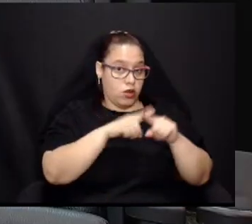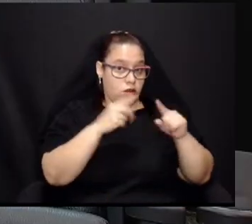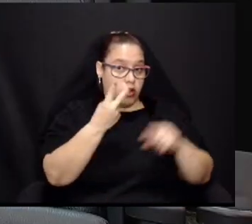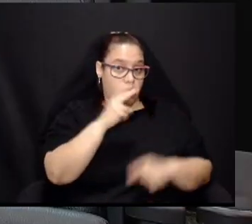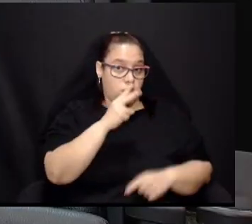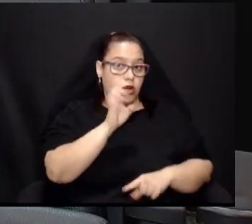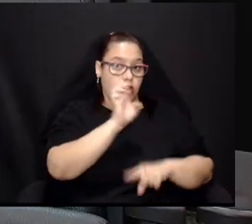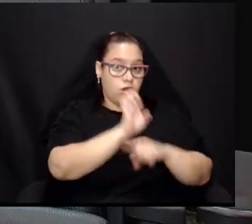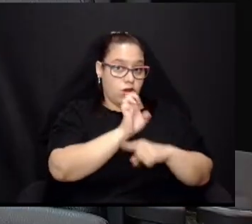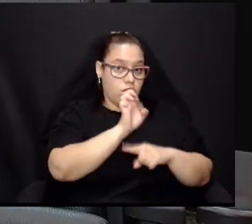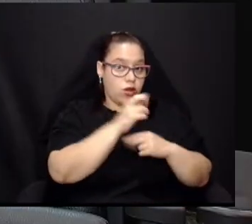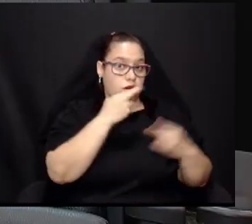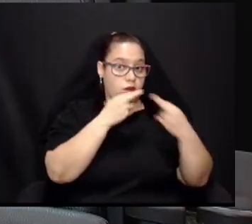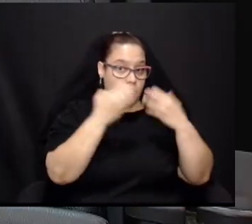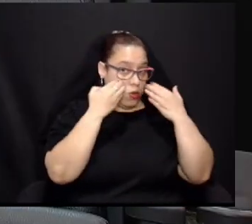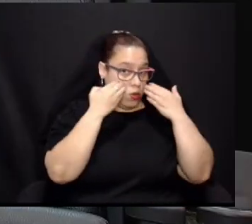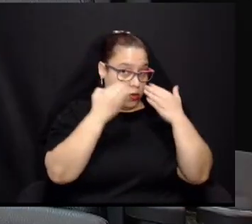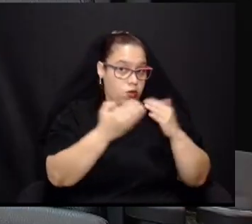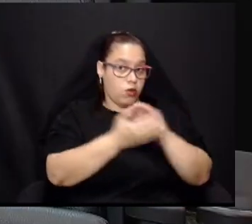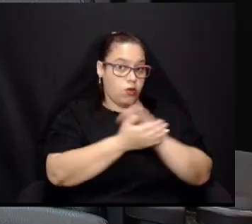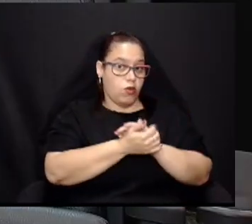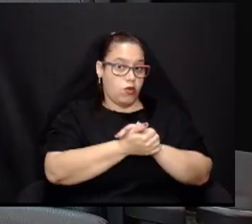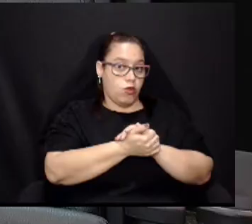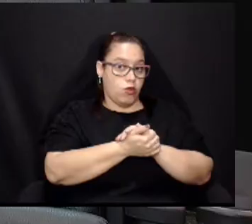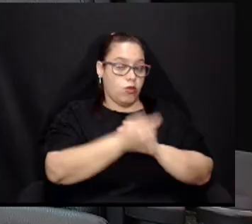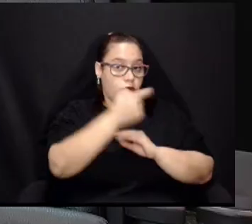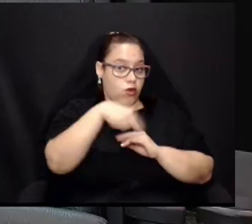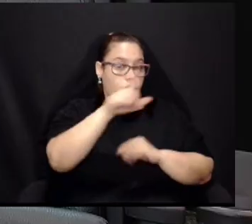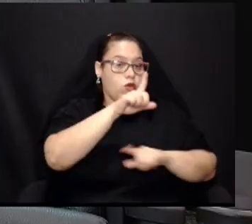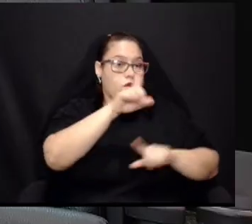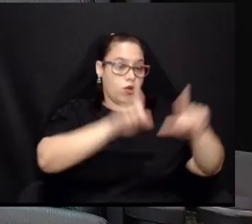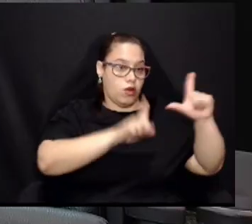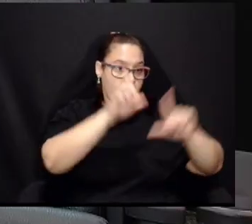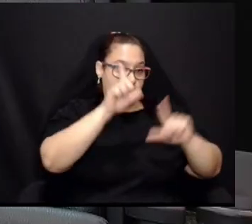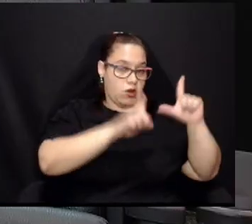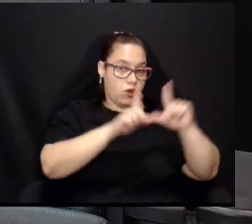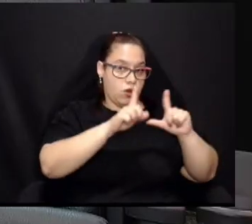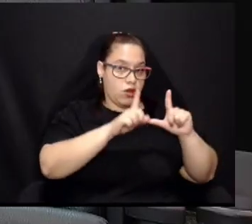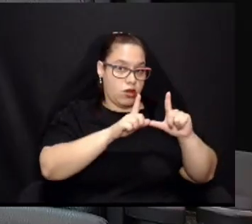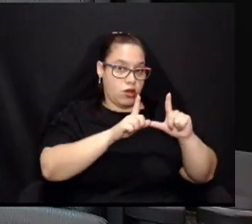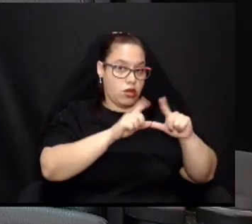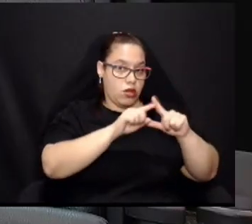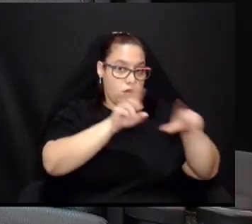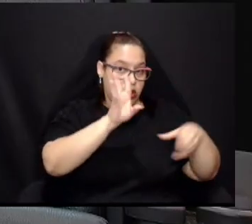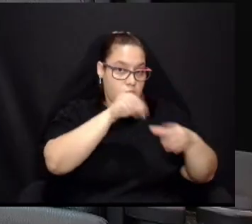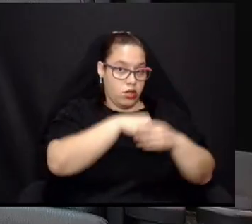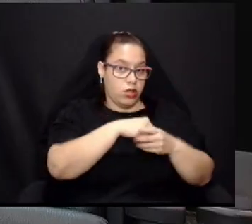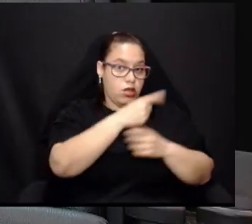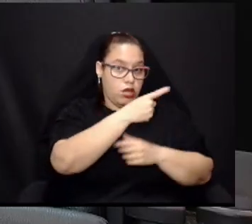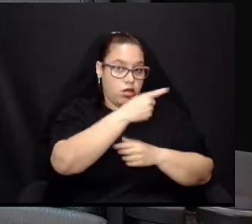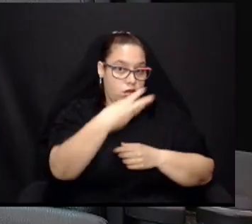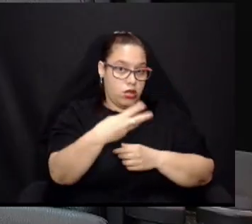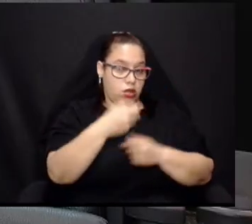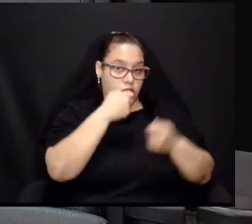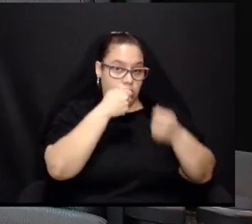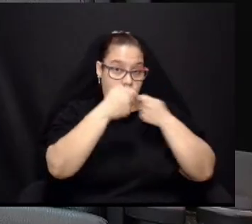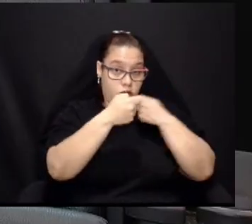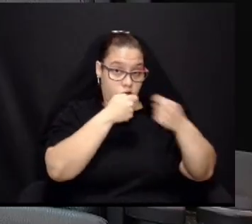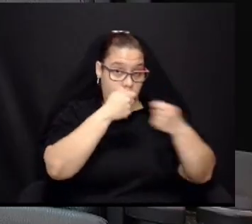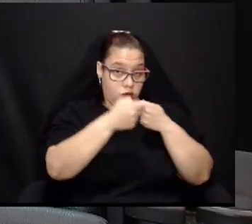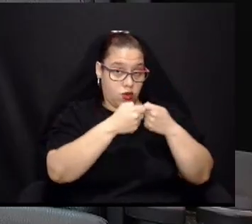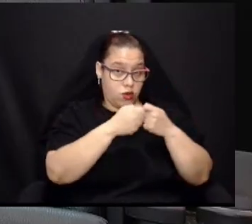relações públicas. Temos vocês da TV, que são ali na nossa sala, são em 13, entre repórteres,